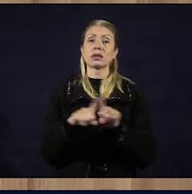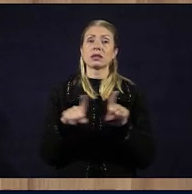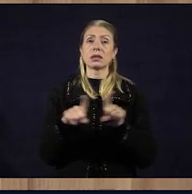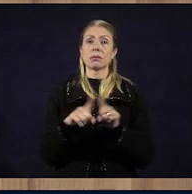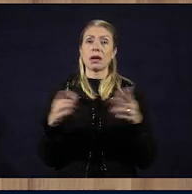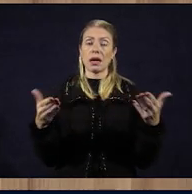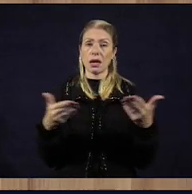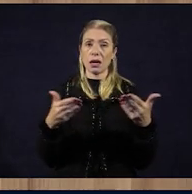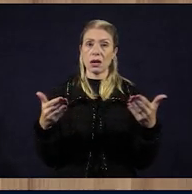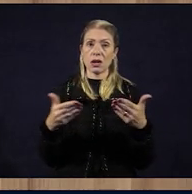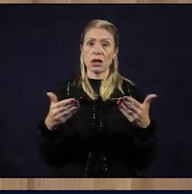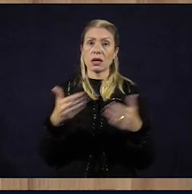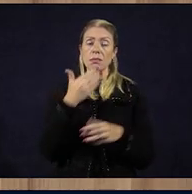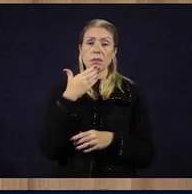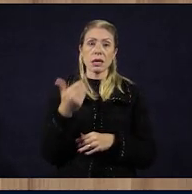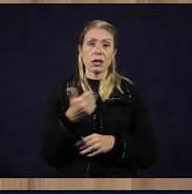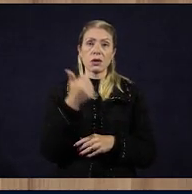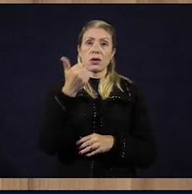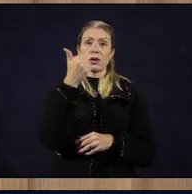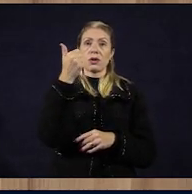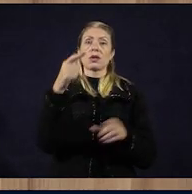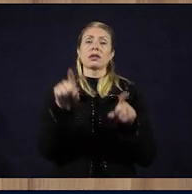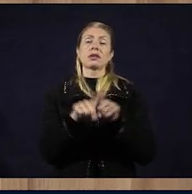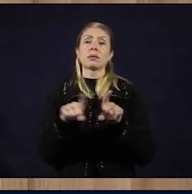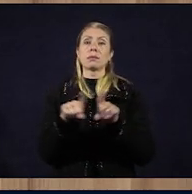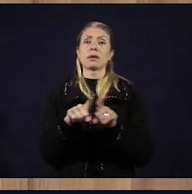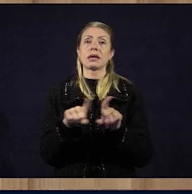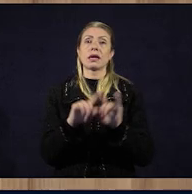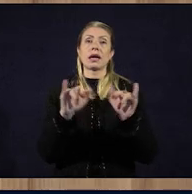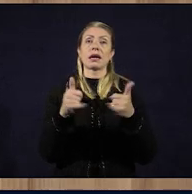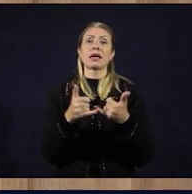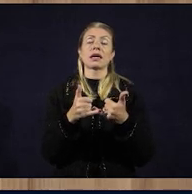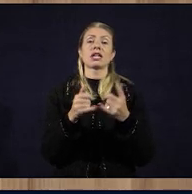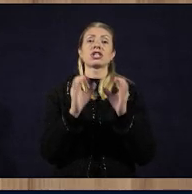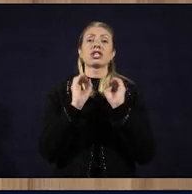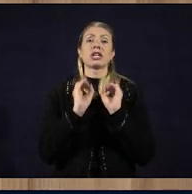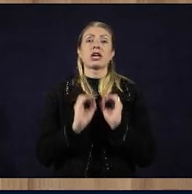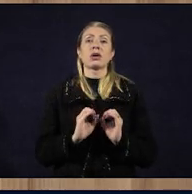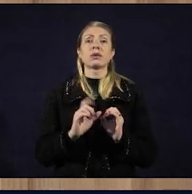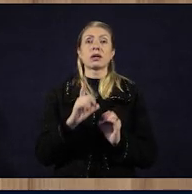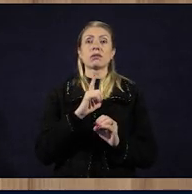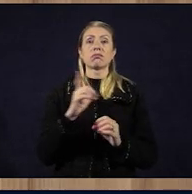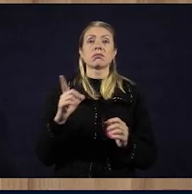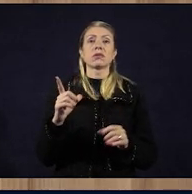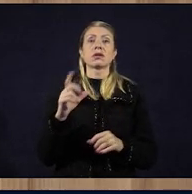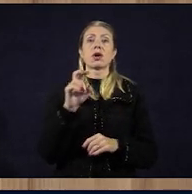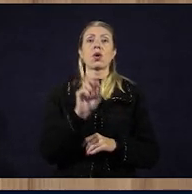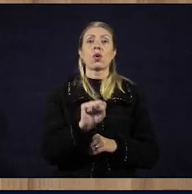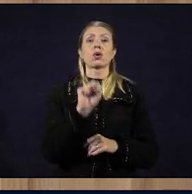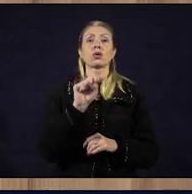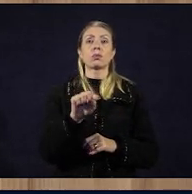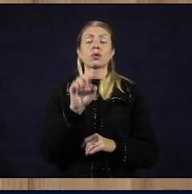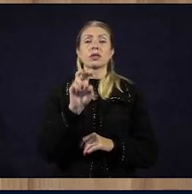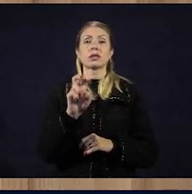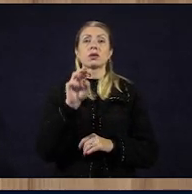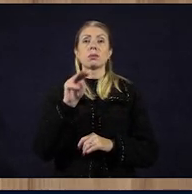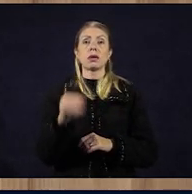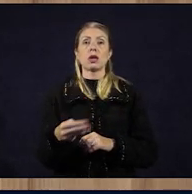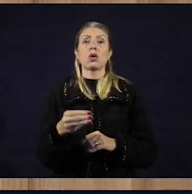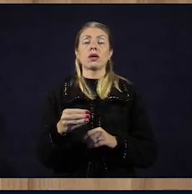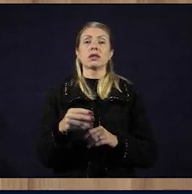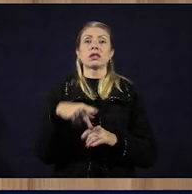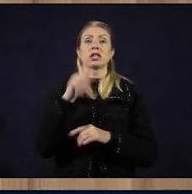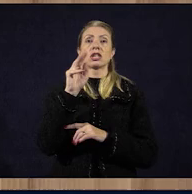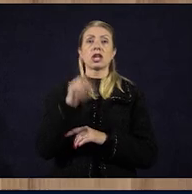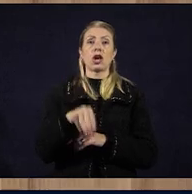chegaram como você bem mencionou para ajudar nós temos 8.5 milhões de quilômetros quadrados no Brasil